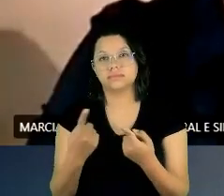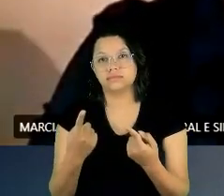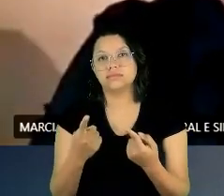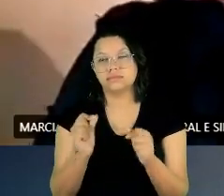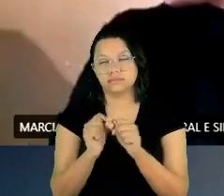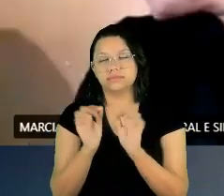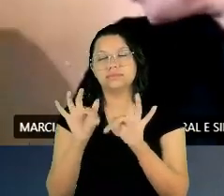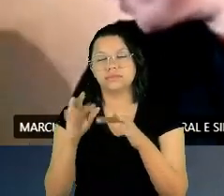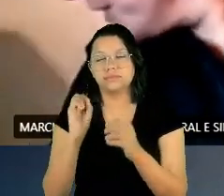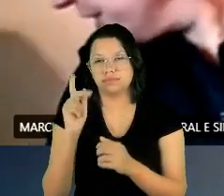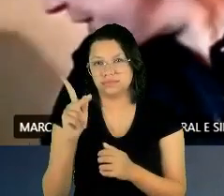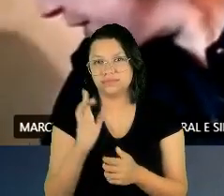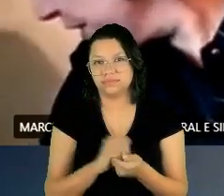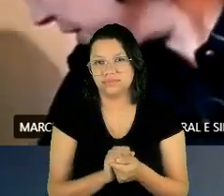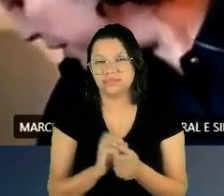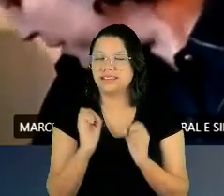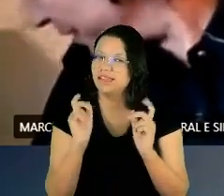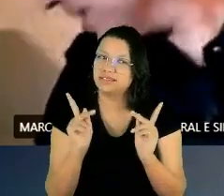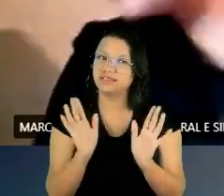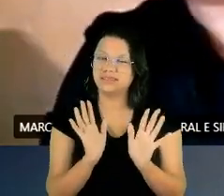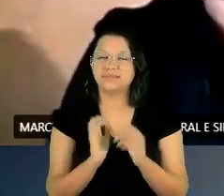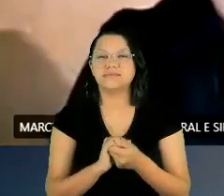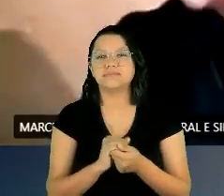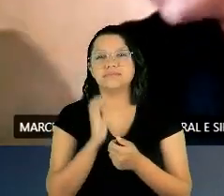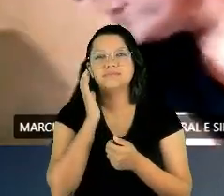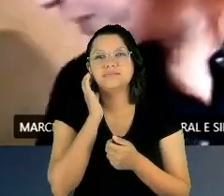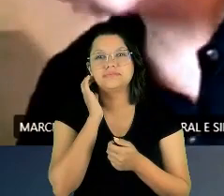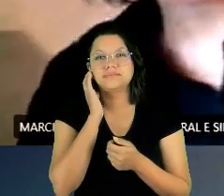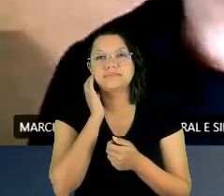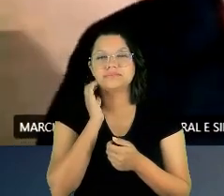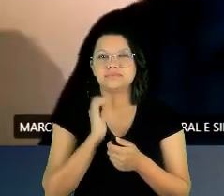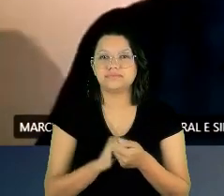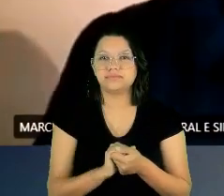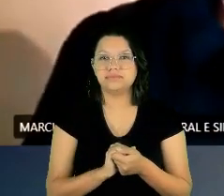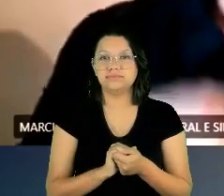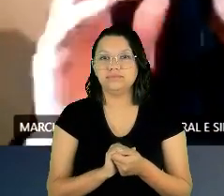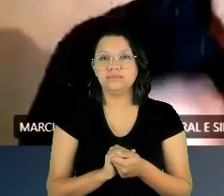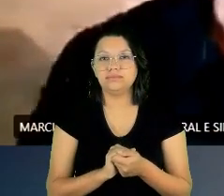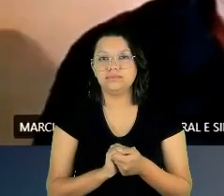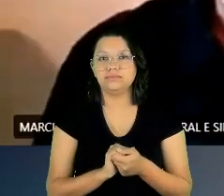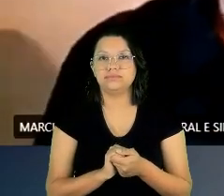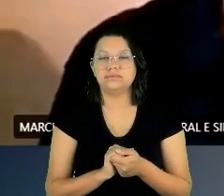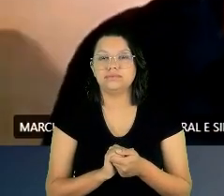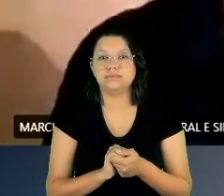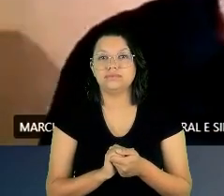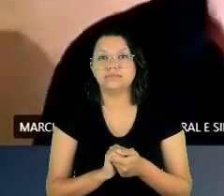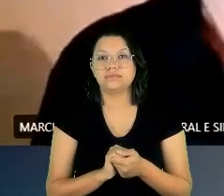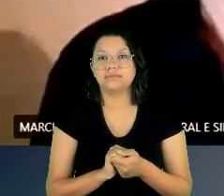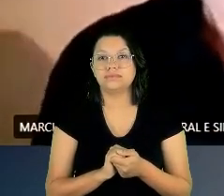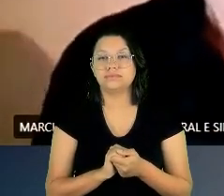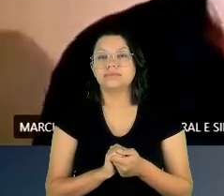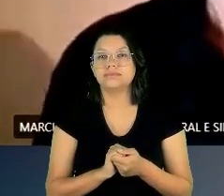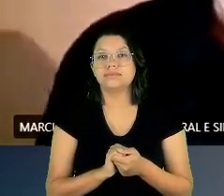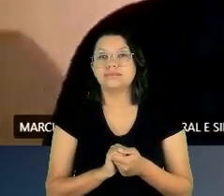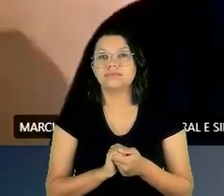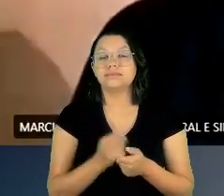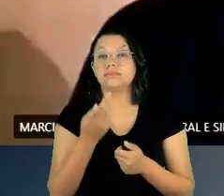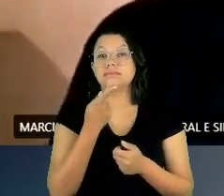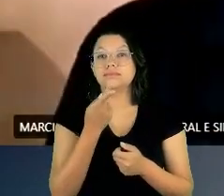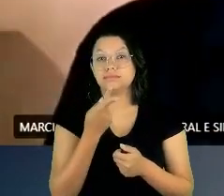umas perguntas, mas eu vou deixar mais para o final. Tá bom, como o senhor preferir. Perfeito. Vamos lá. Como o senhor preferir, sem